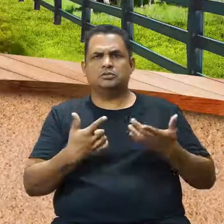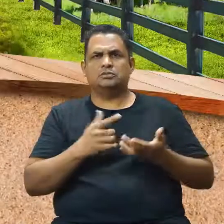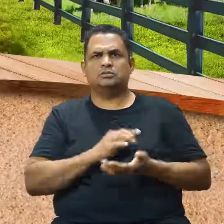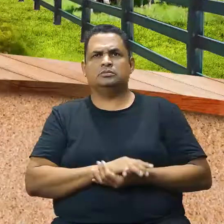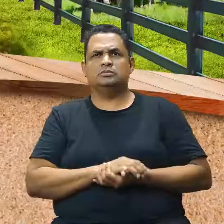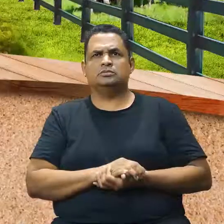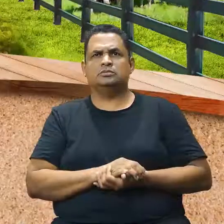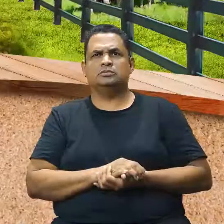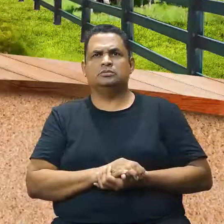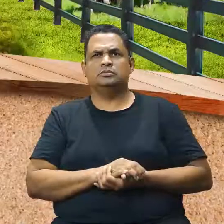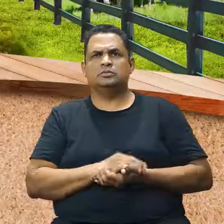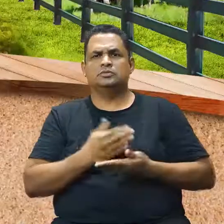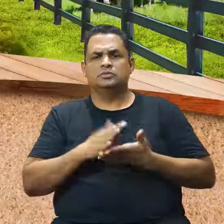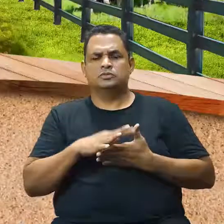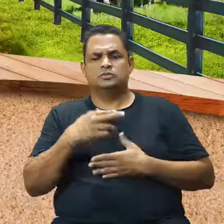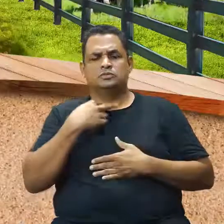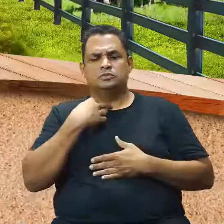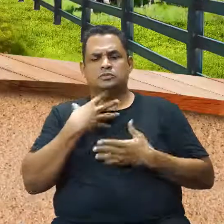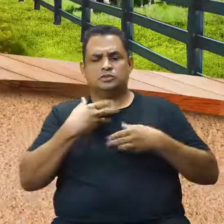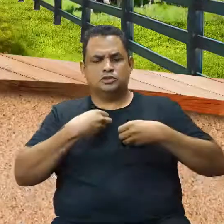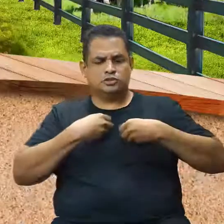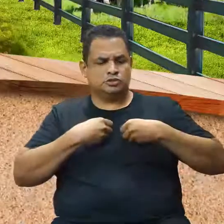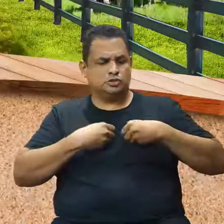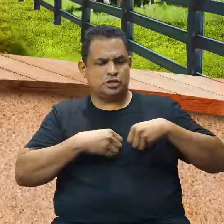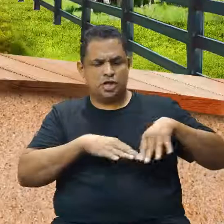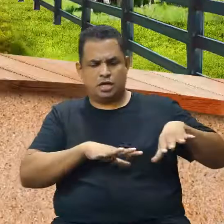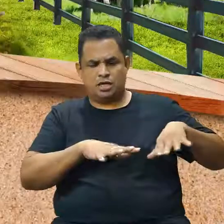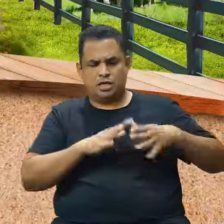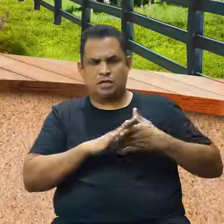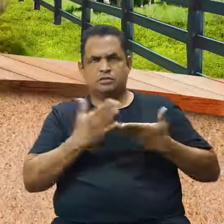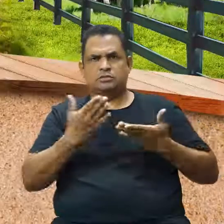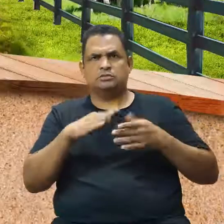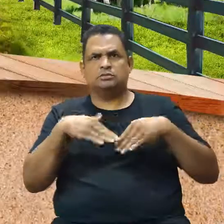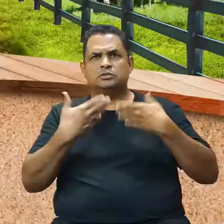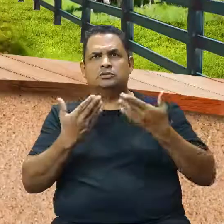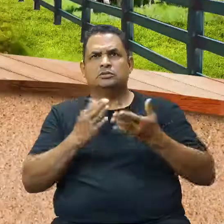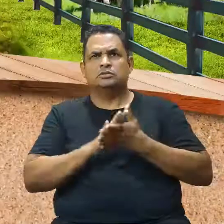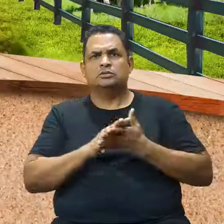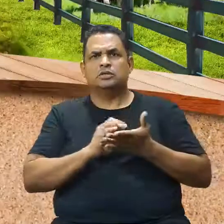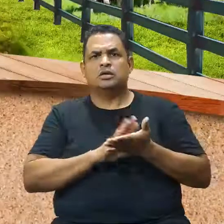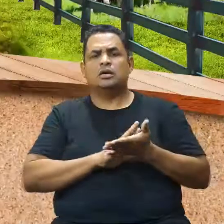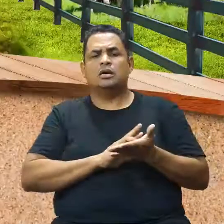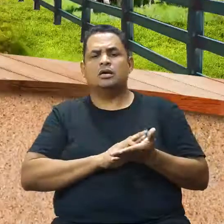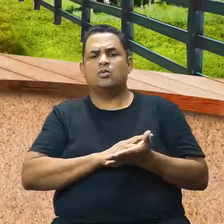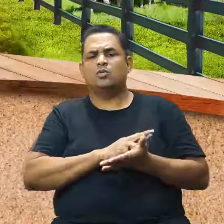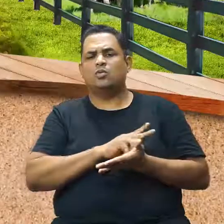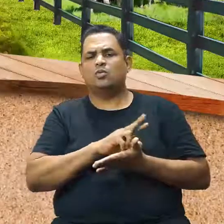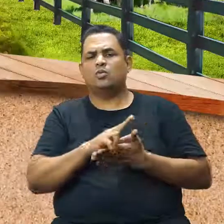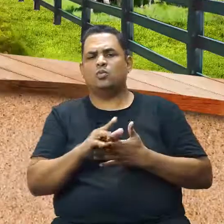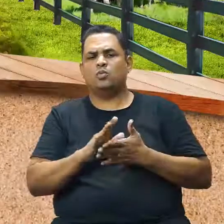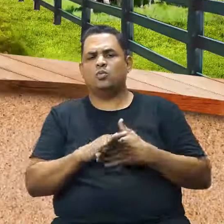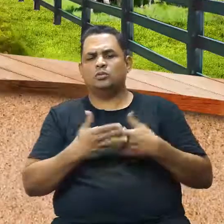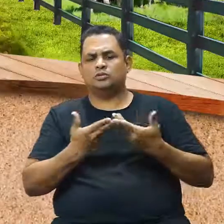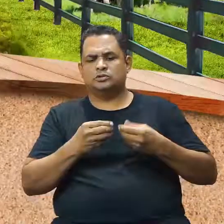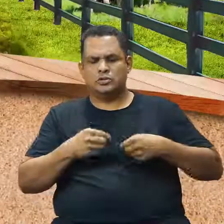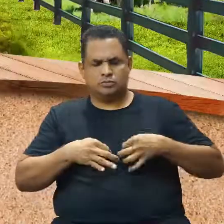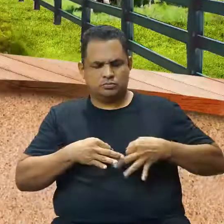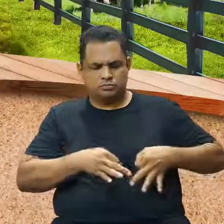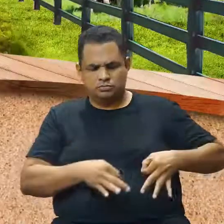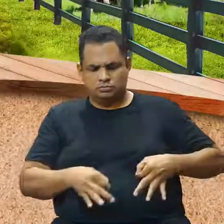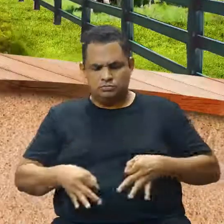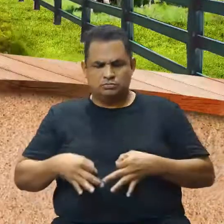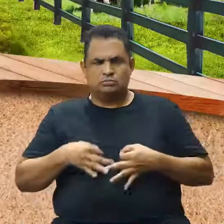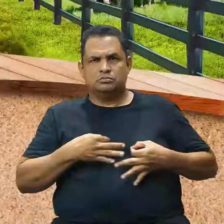pode tirar eles. Eles só nos prejudicam quando a quantidade populacional desses